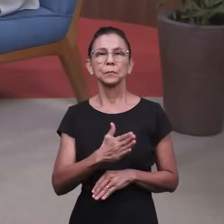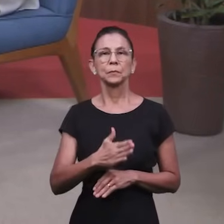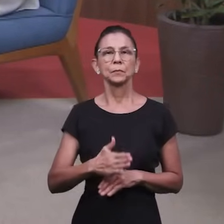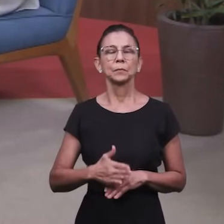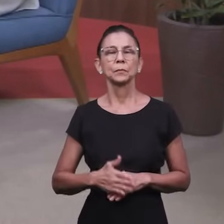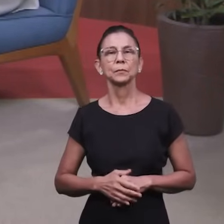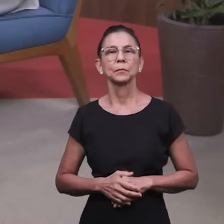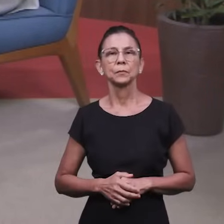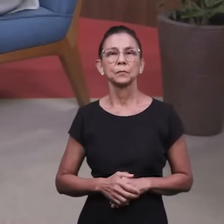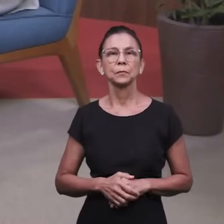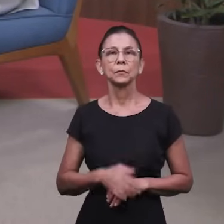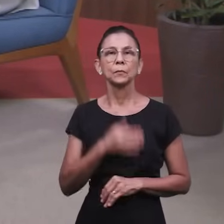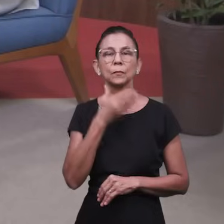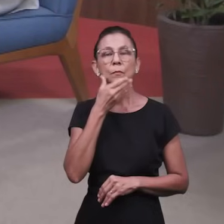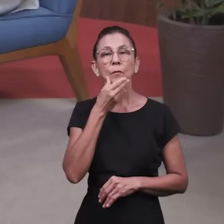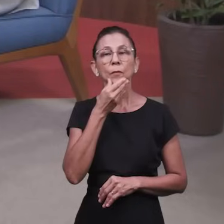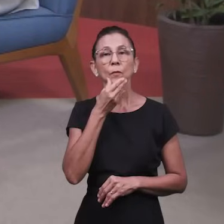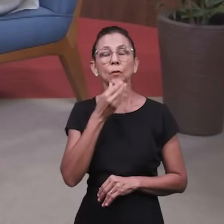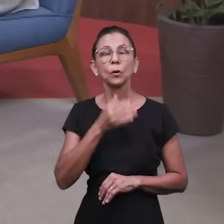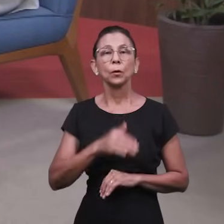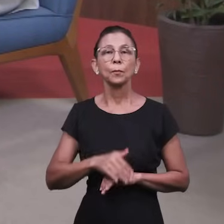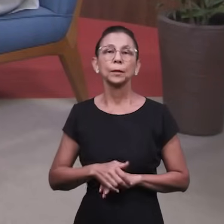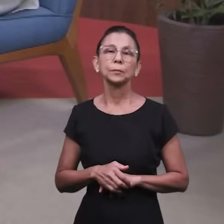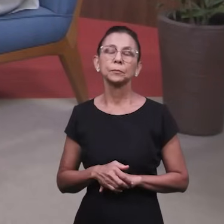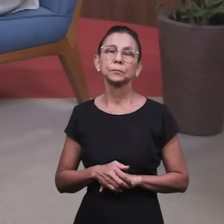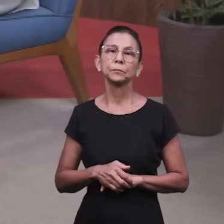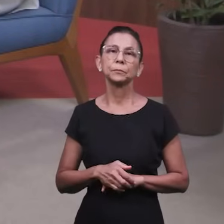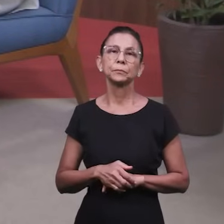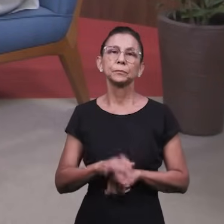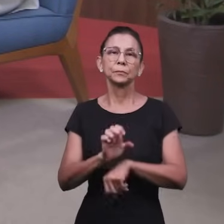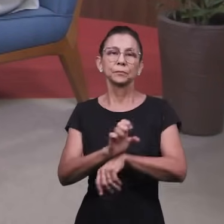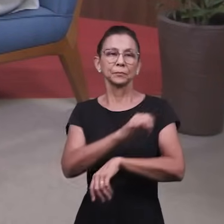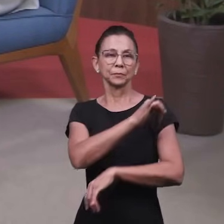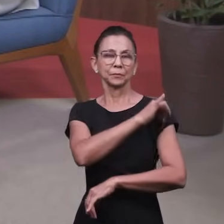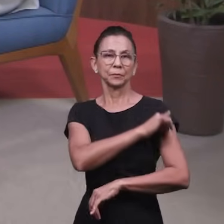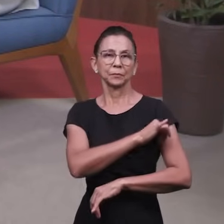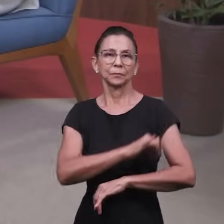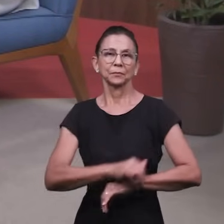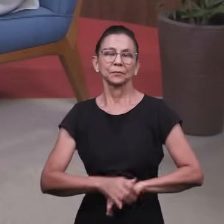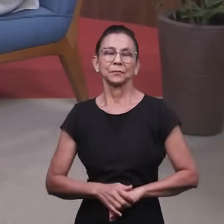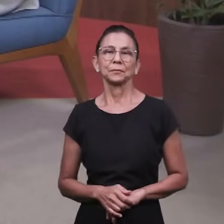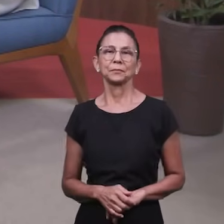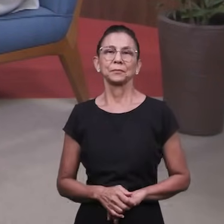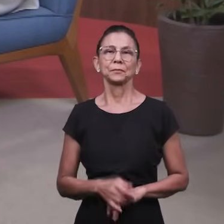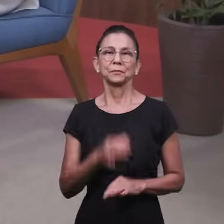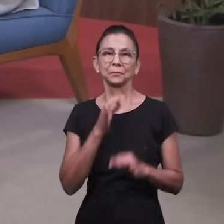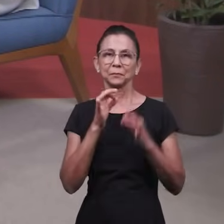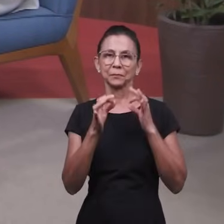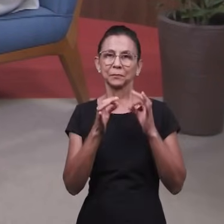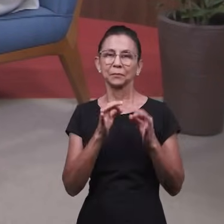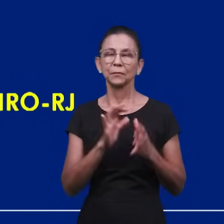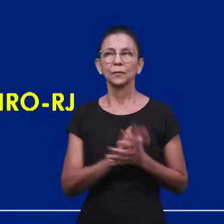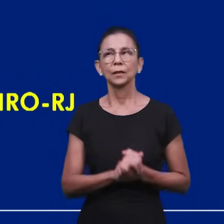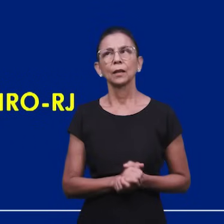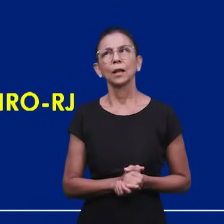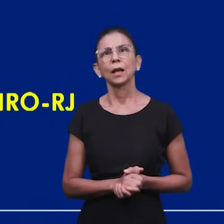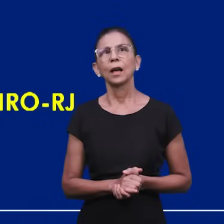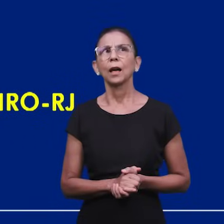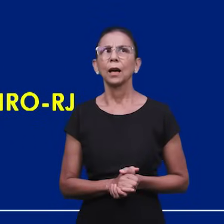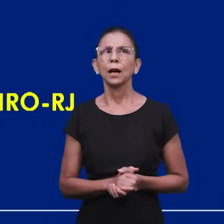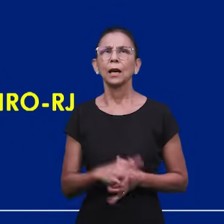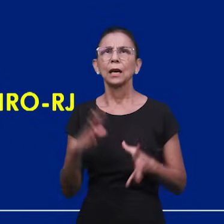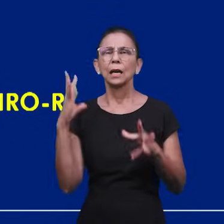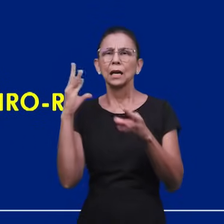chegaram. A primeira veio de Cláudio Gabriel Fontes dos Santos, do Rio de Janeiro, capital, e ele diz o seguinte: é